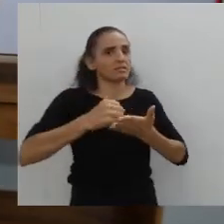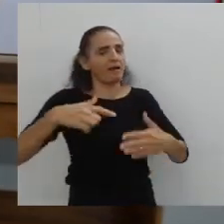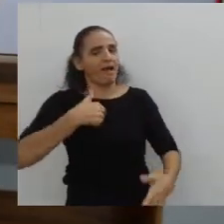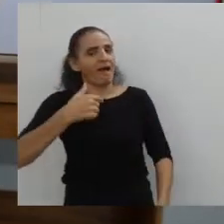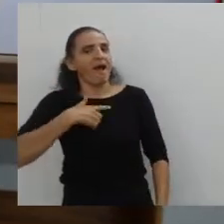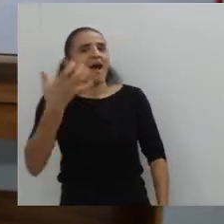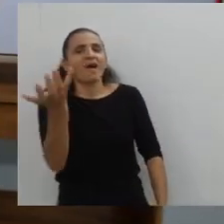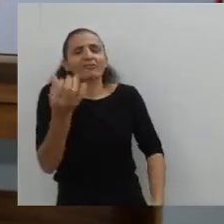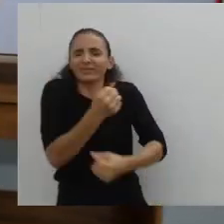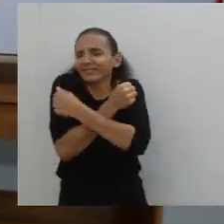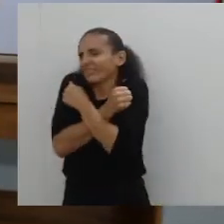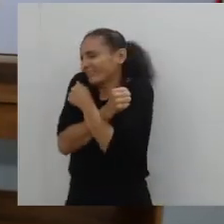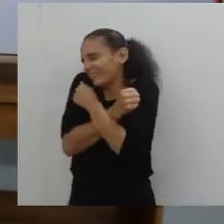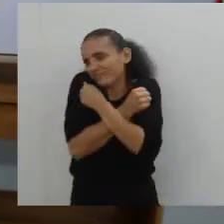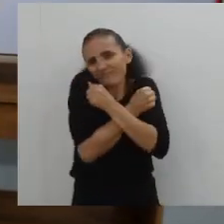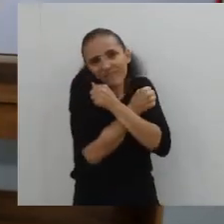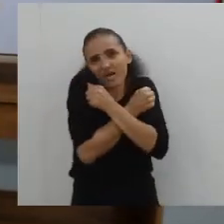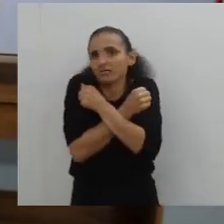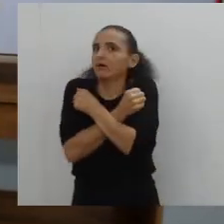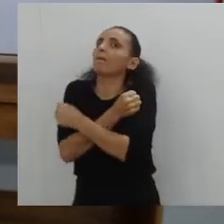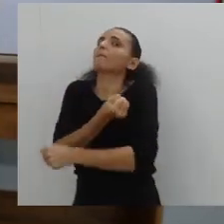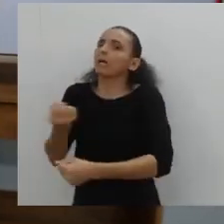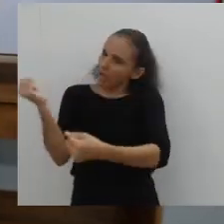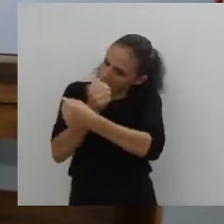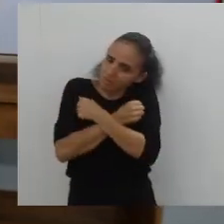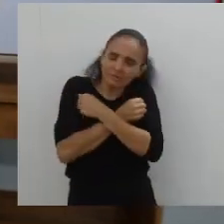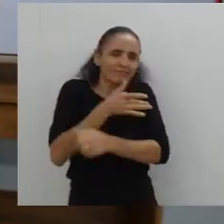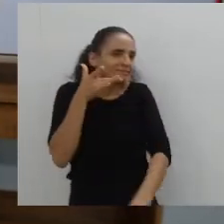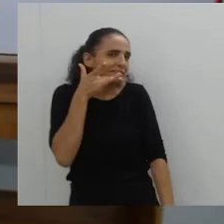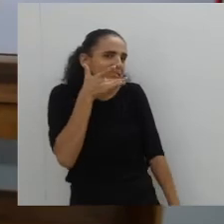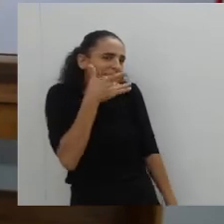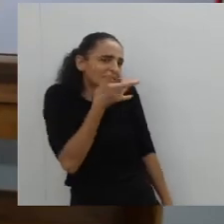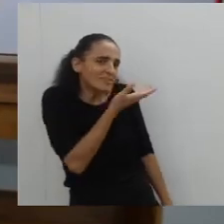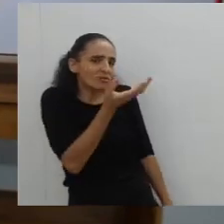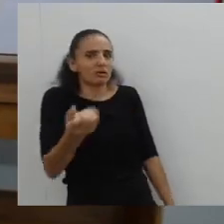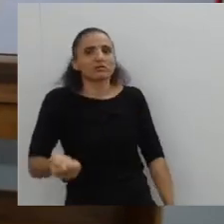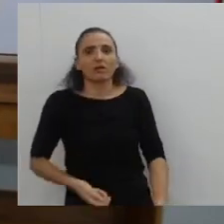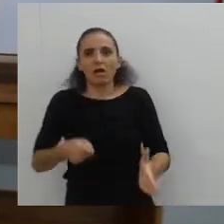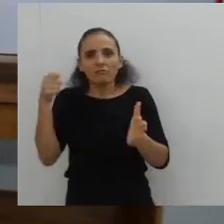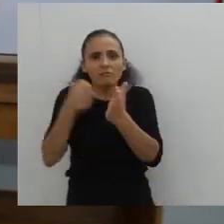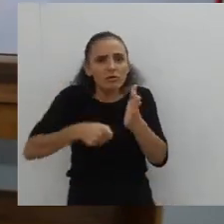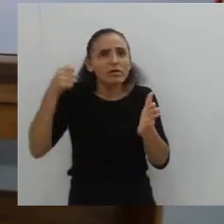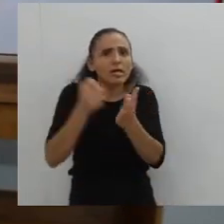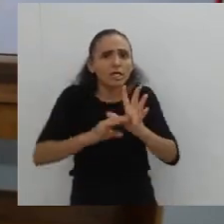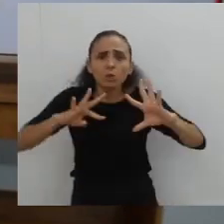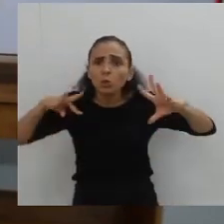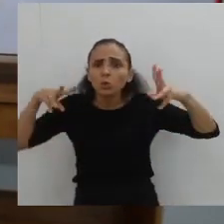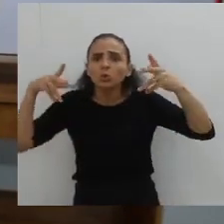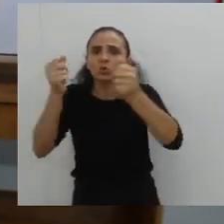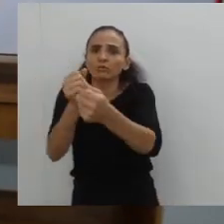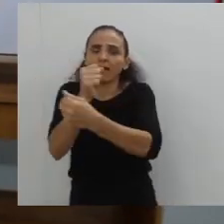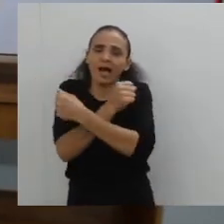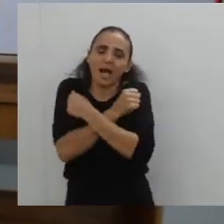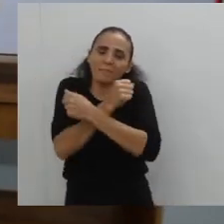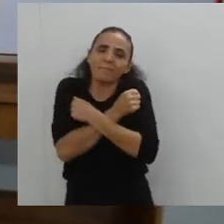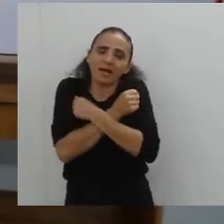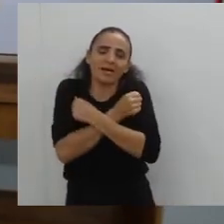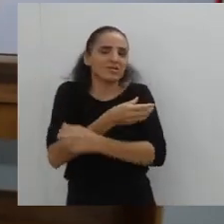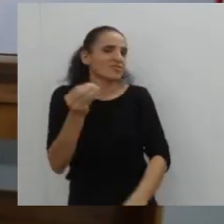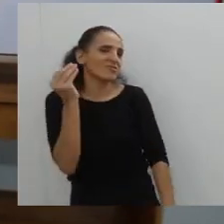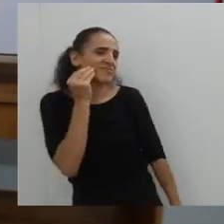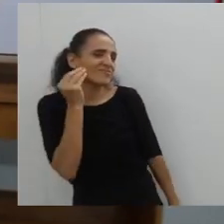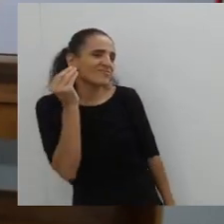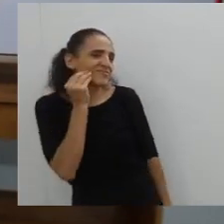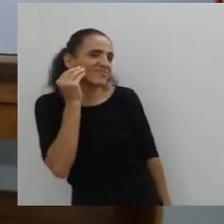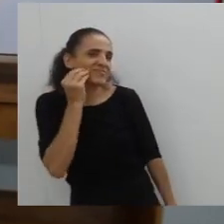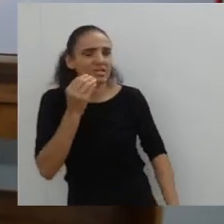eu vou querer um abraço, bem apertado, e exigirei tudo que me foi negado. Te deixo até pagar de